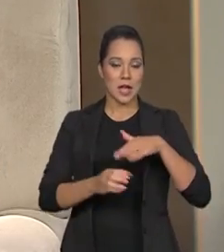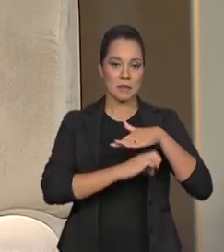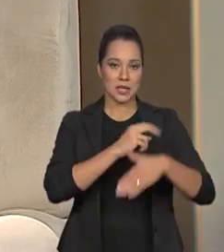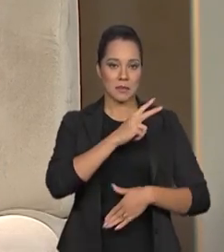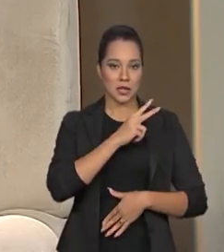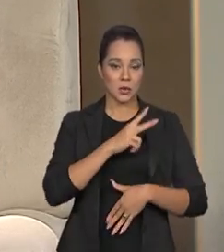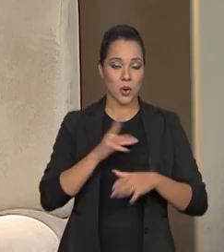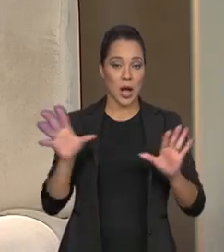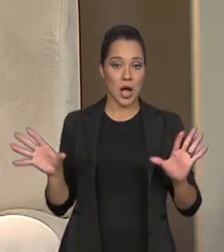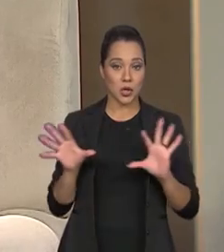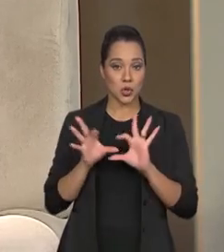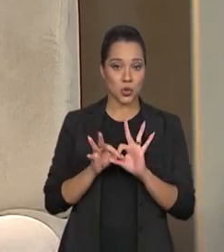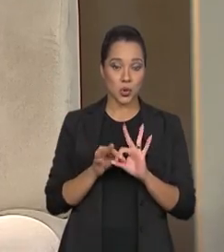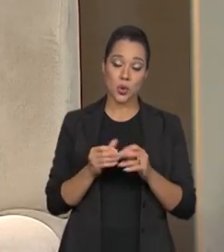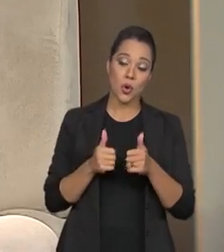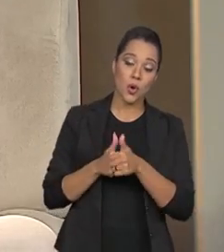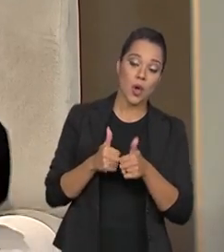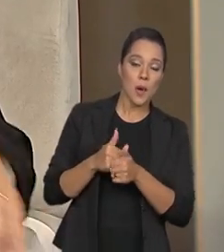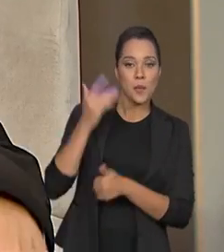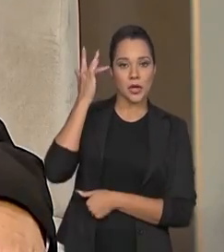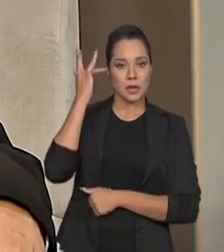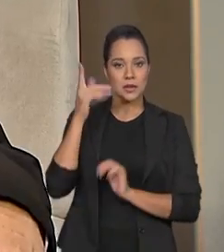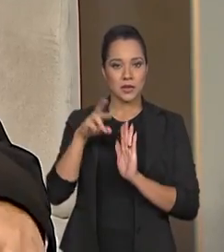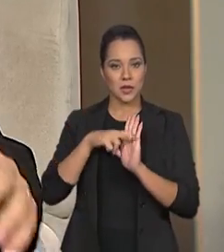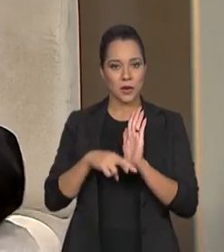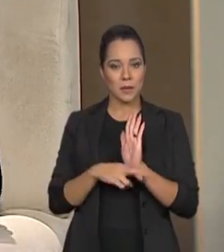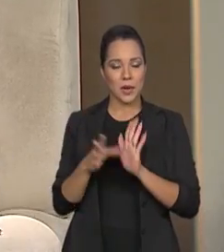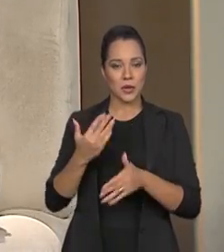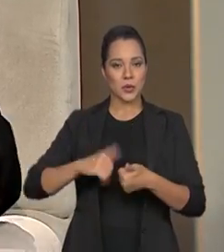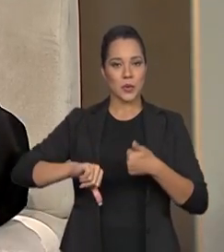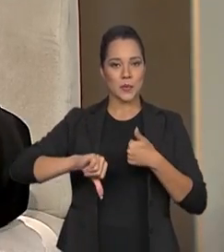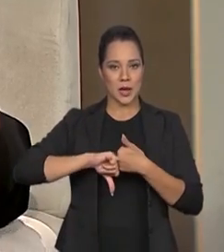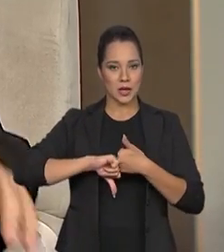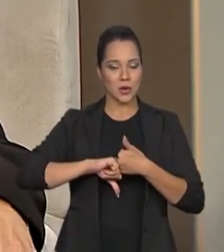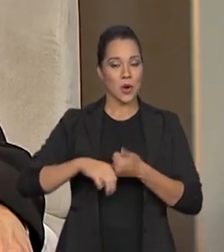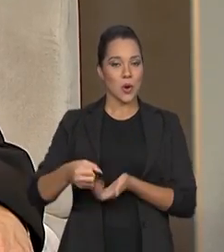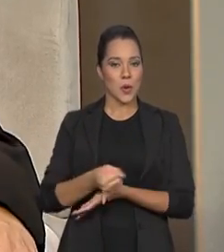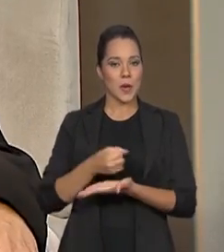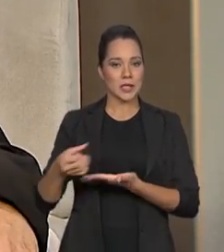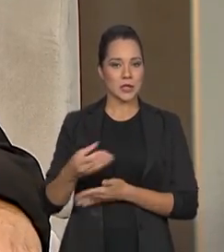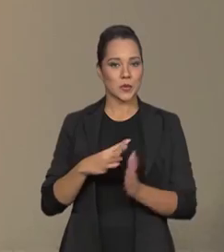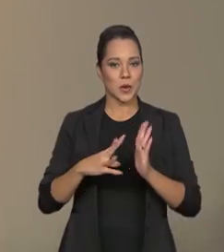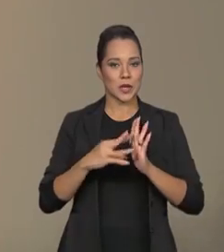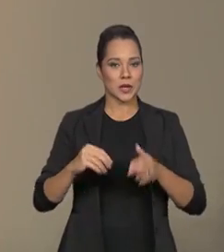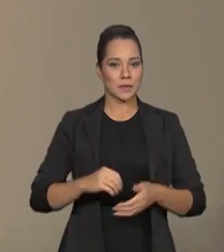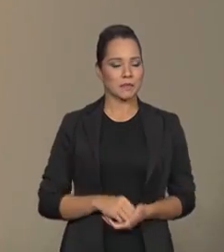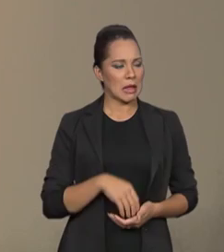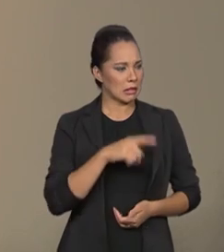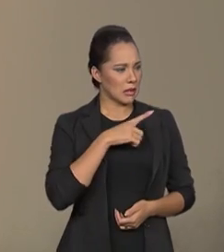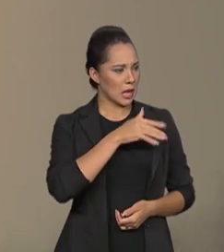vão acompanhar toda a modernização de regulamentos do Inmetro a luz desse novo modelo